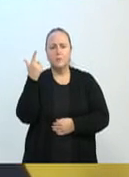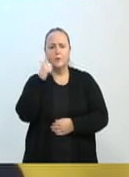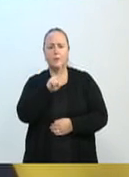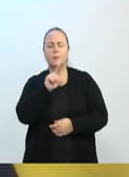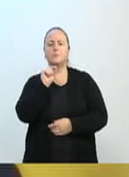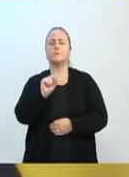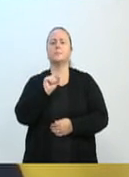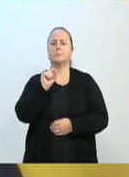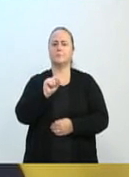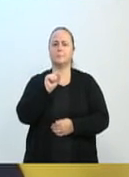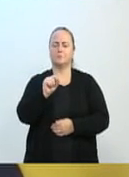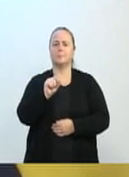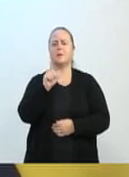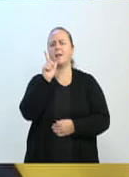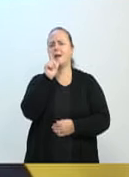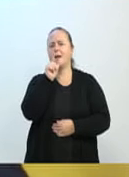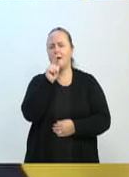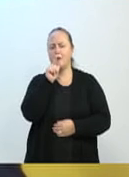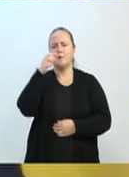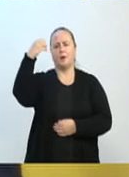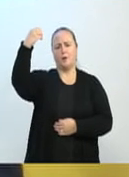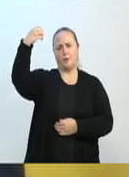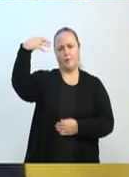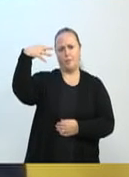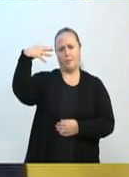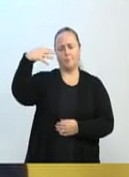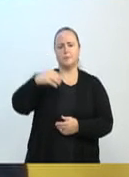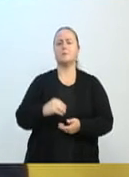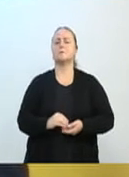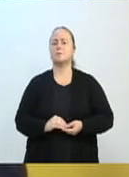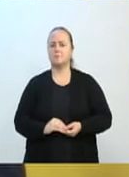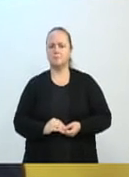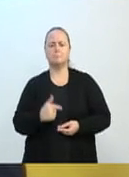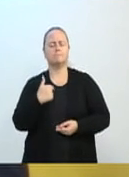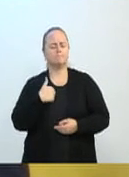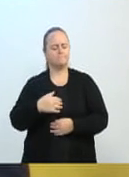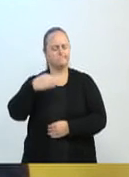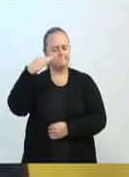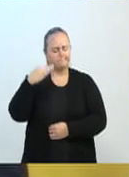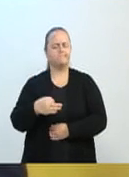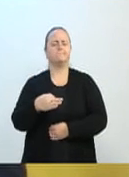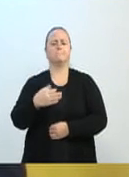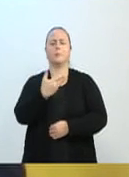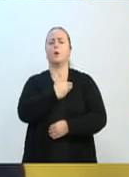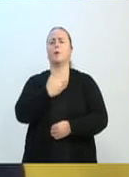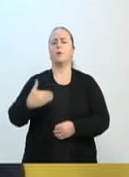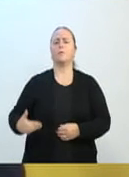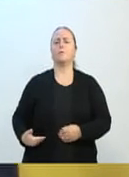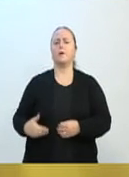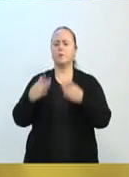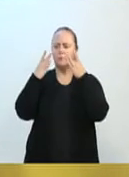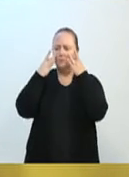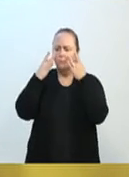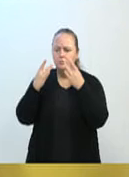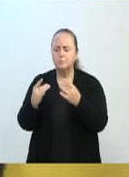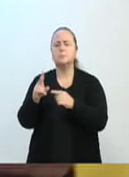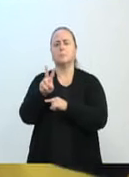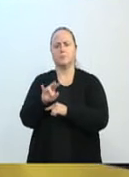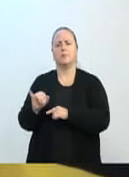de receber água e luz e eu tenho certeza que o governo vai atender essas demandas nós precisamos fazer